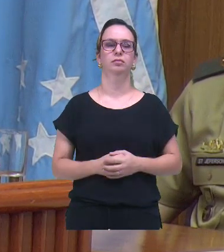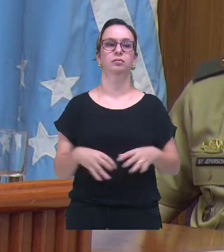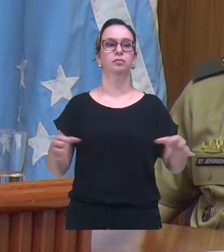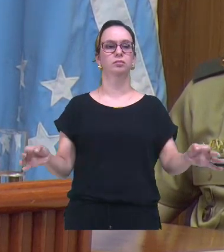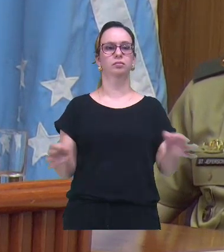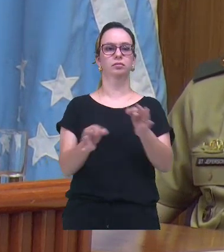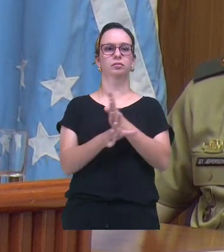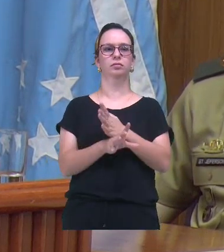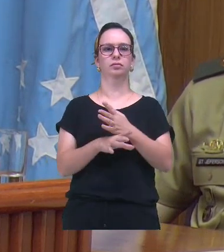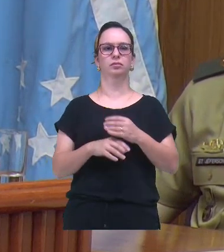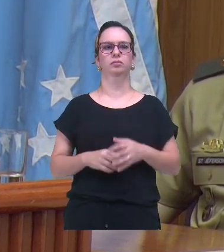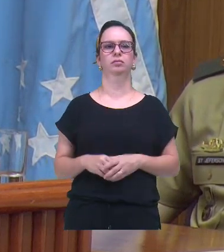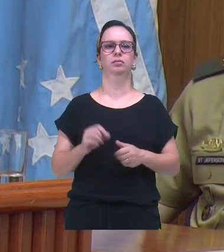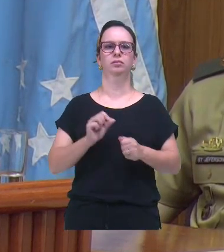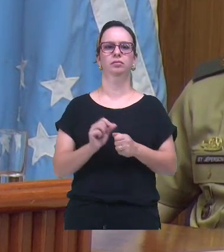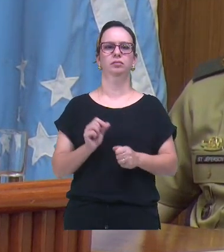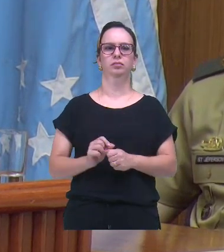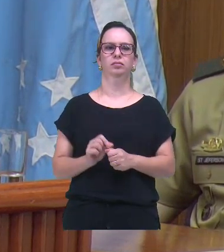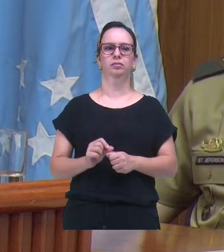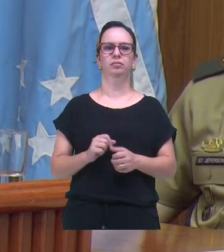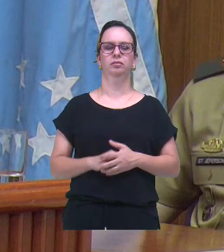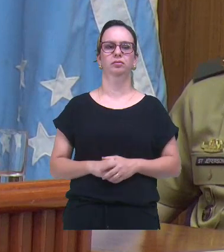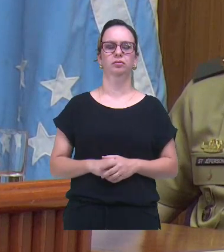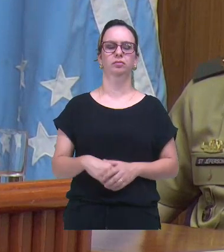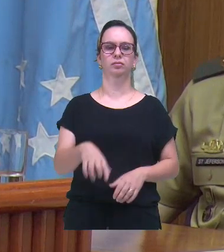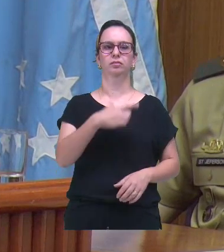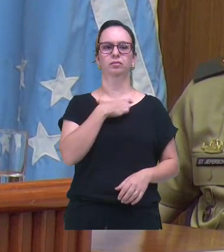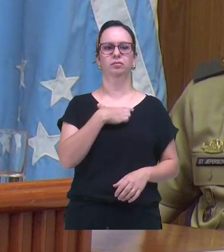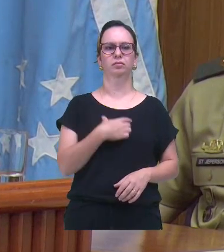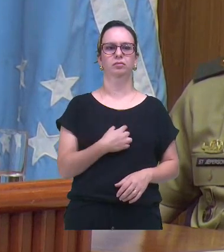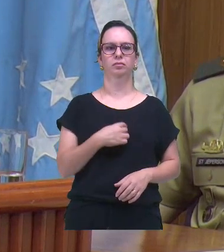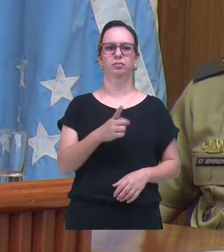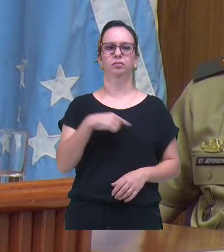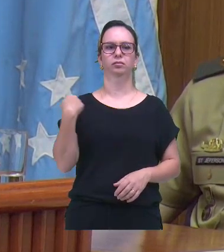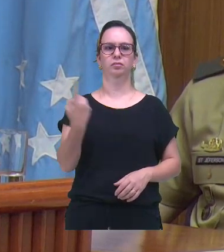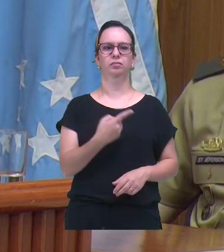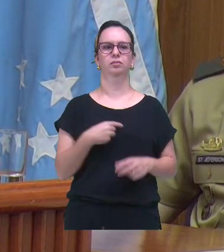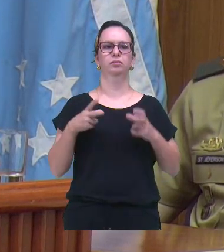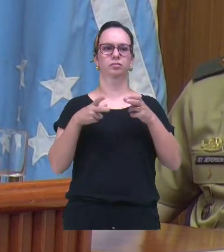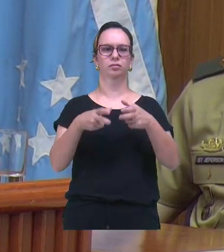querer instalar essa medalha na nossa Câmara.